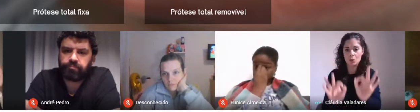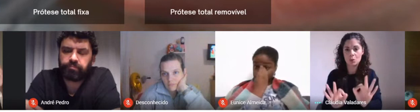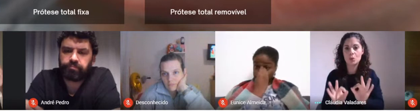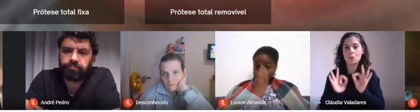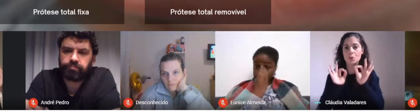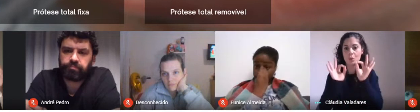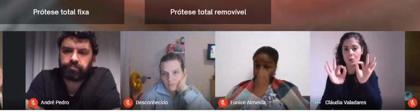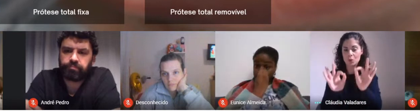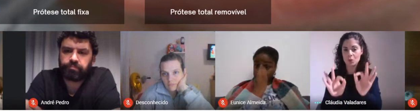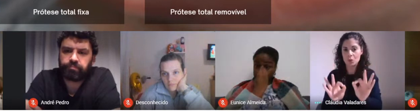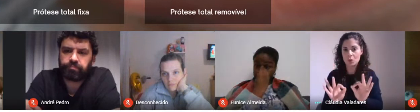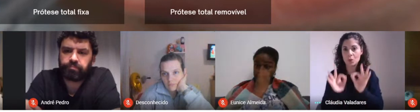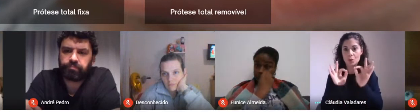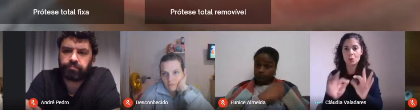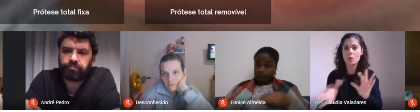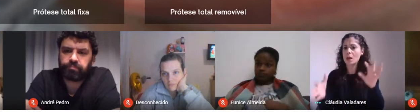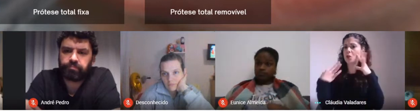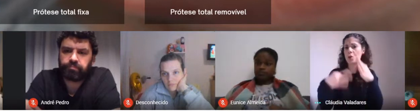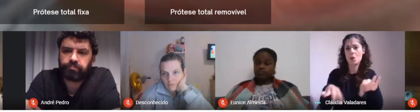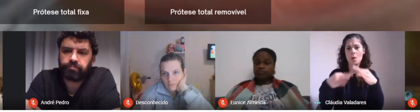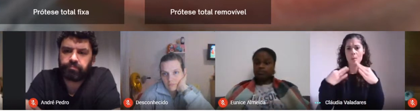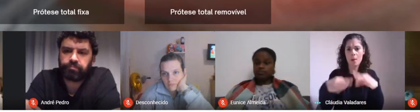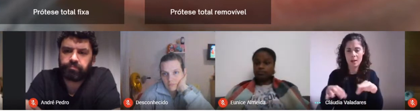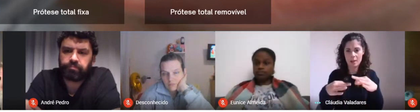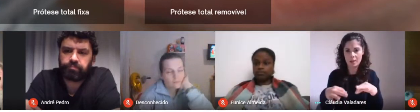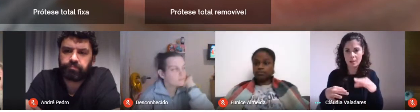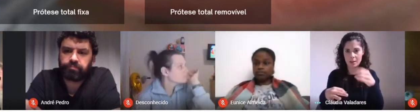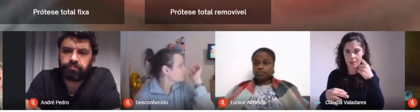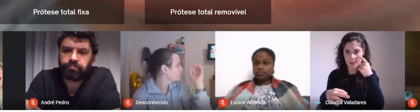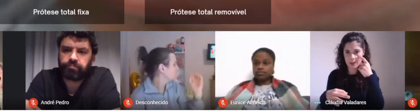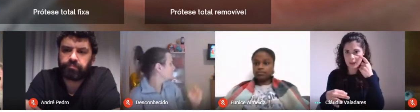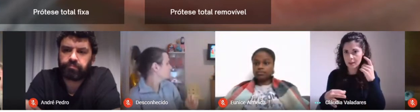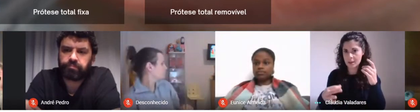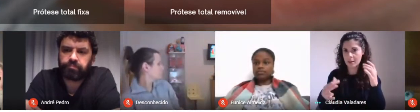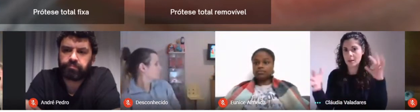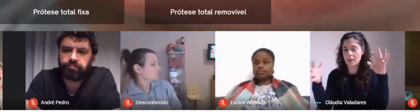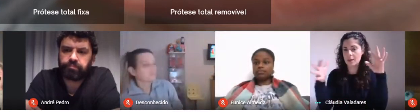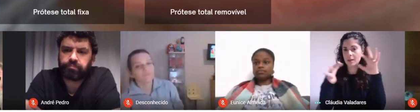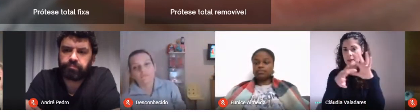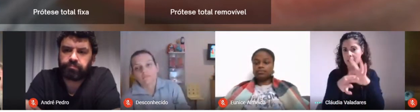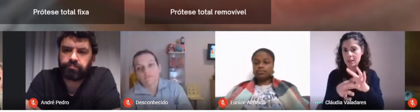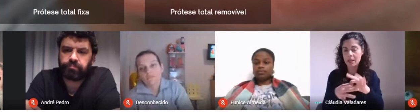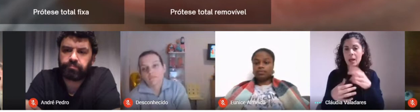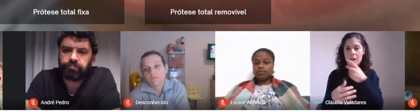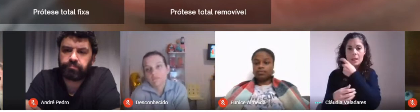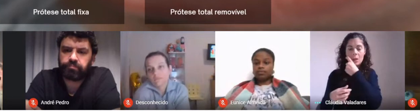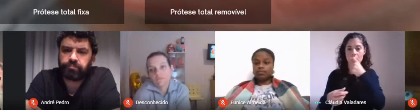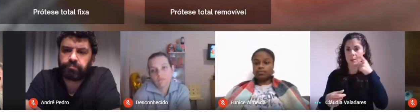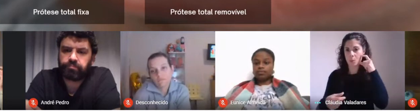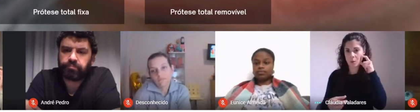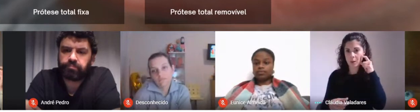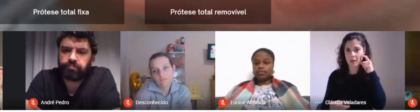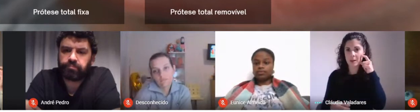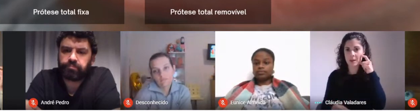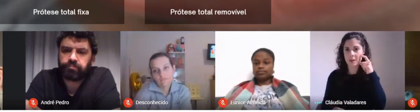que se tem com a dentição, normais que estão na nossa boca.